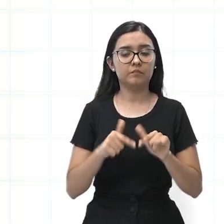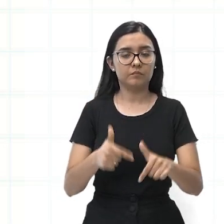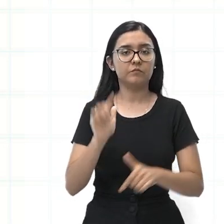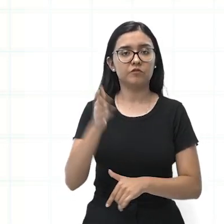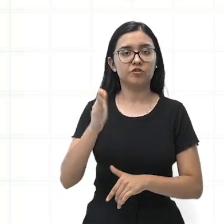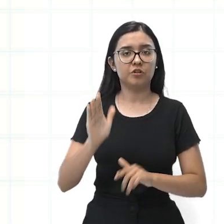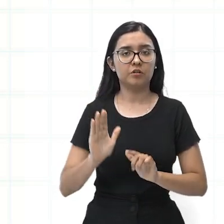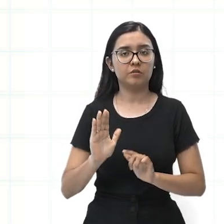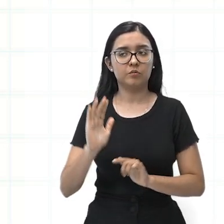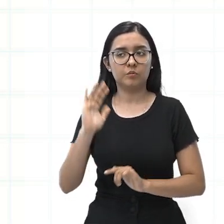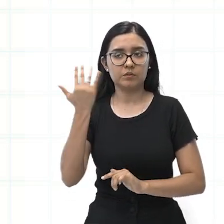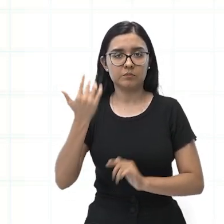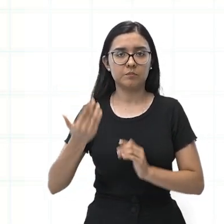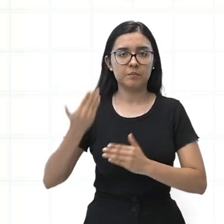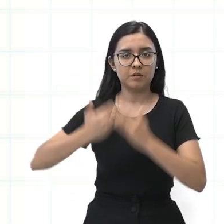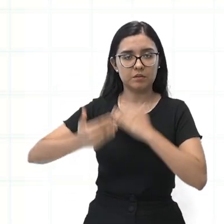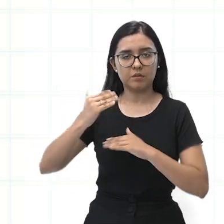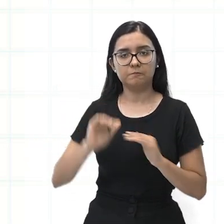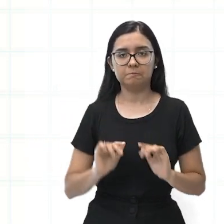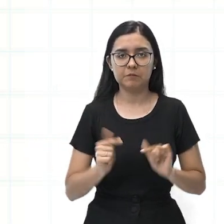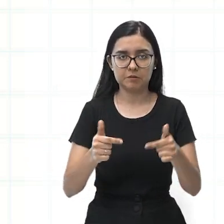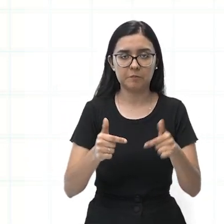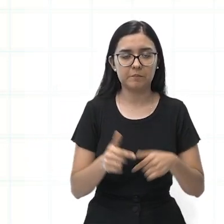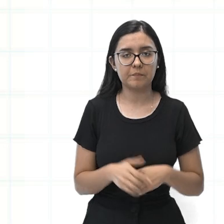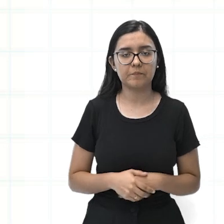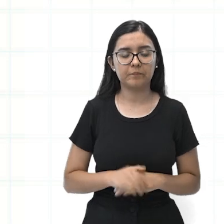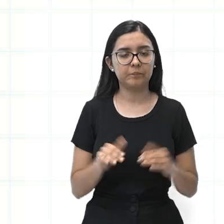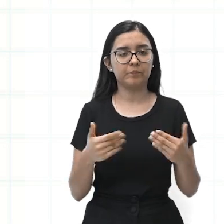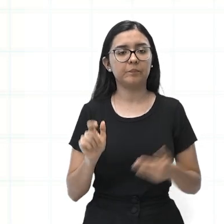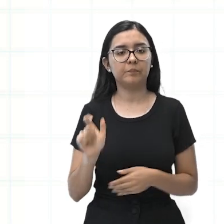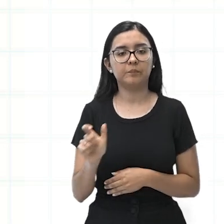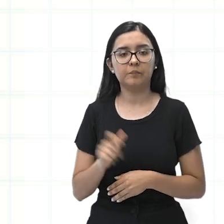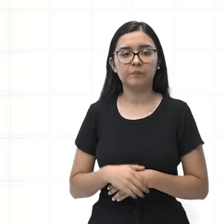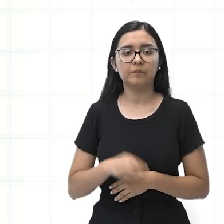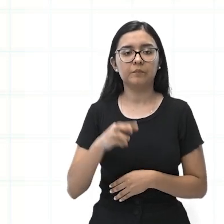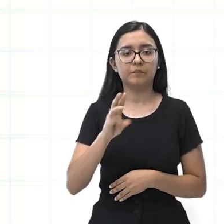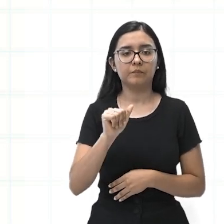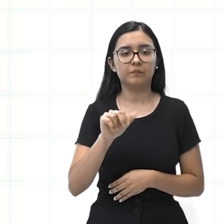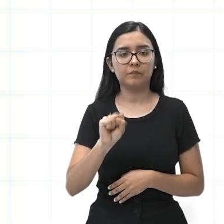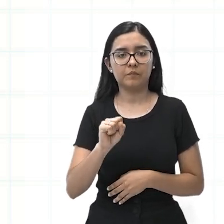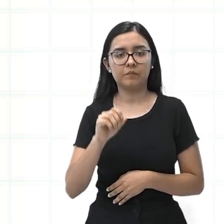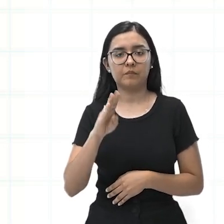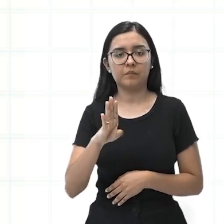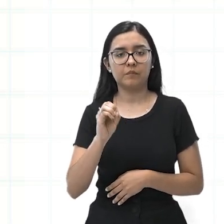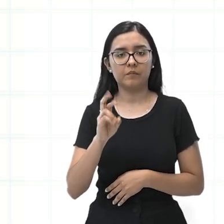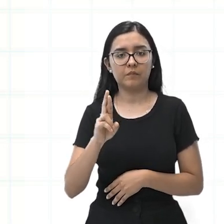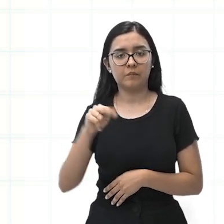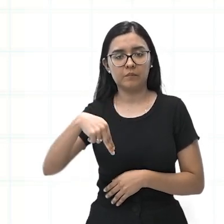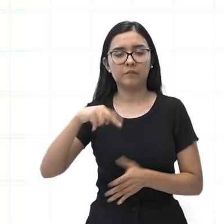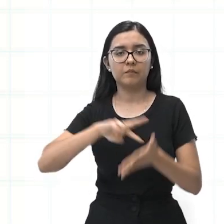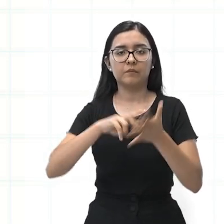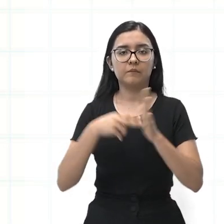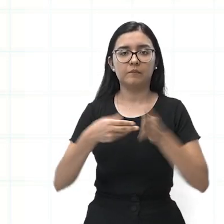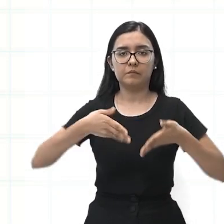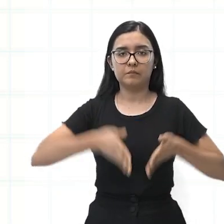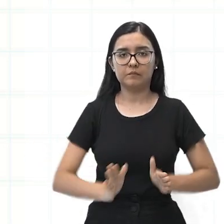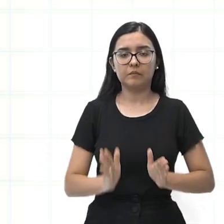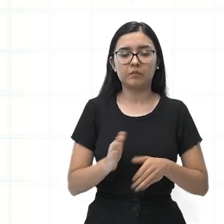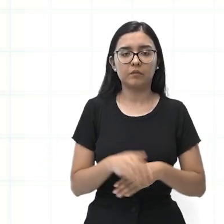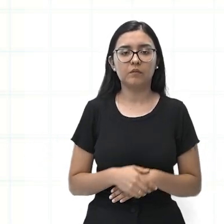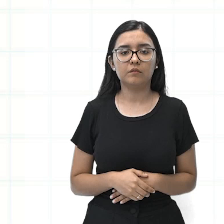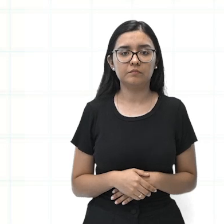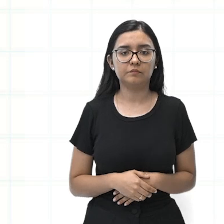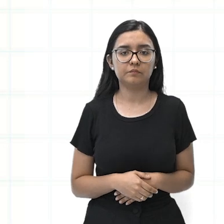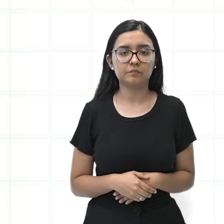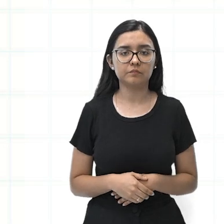mundo já nasceu, então essa ação é sempre no passado. Então a palavrinha was born é nascer, tá? Anotem aí.